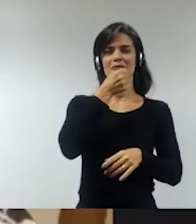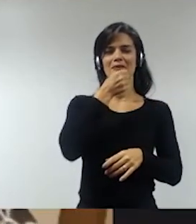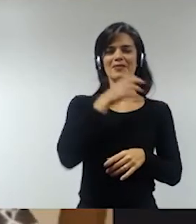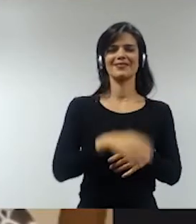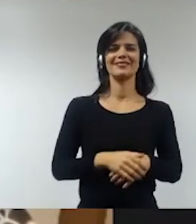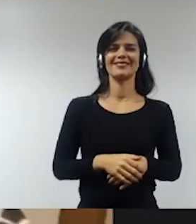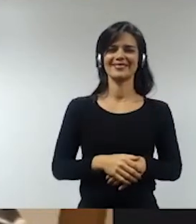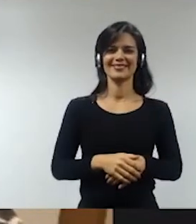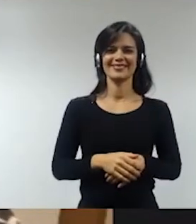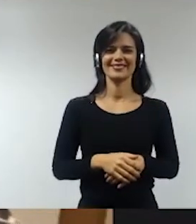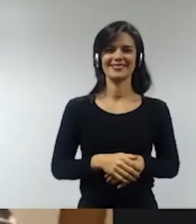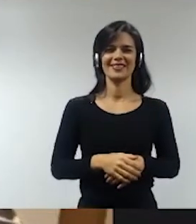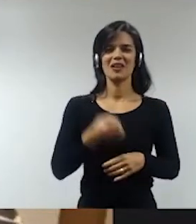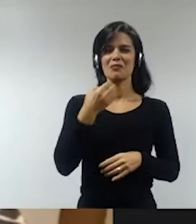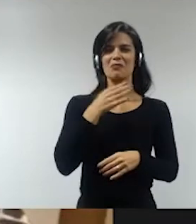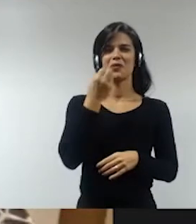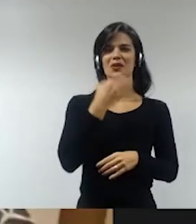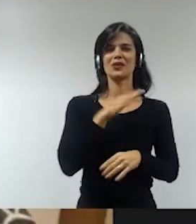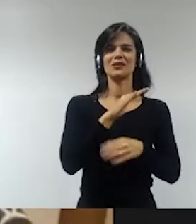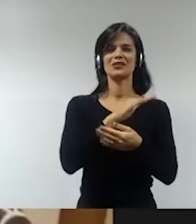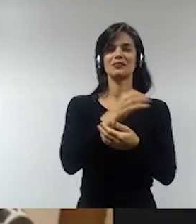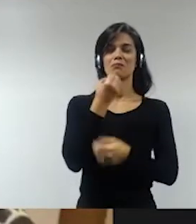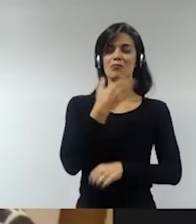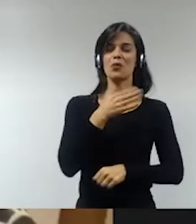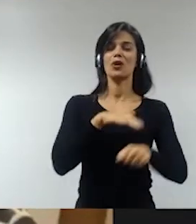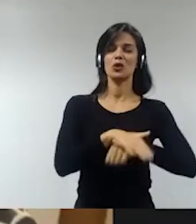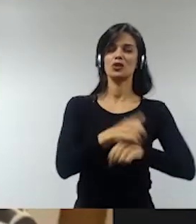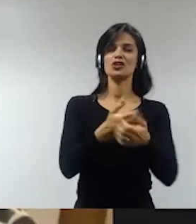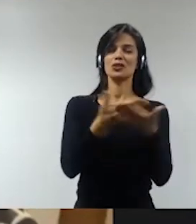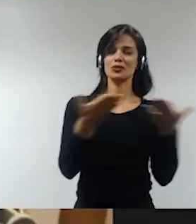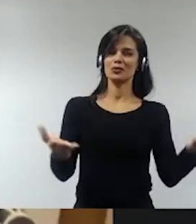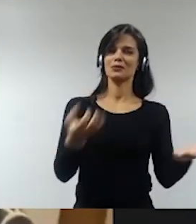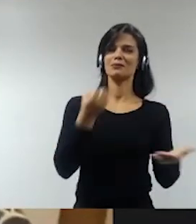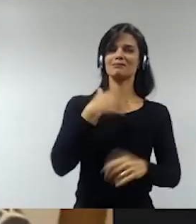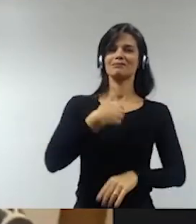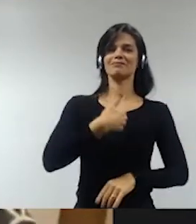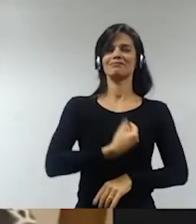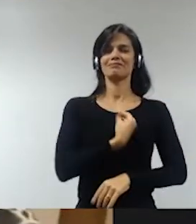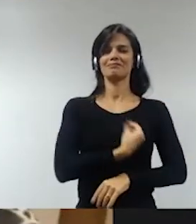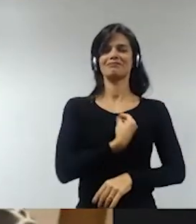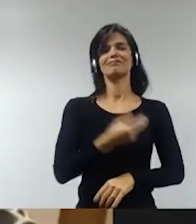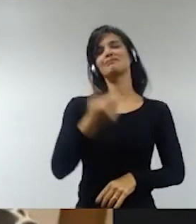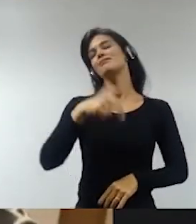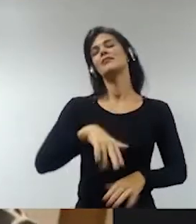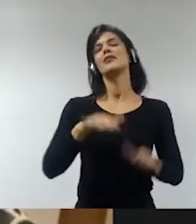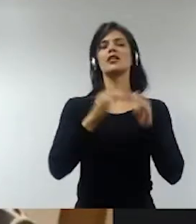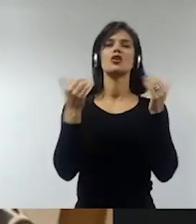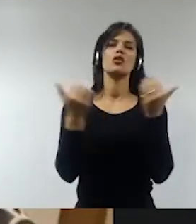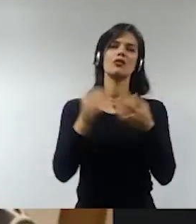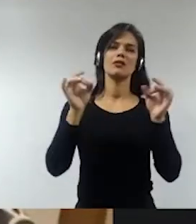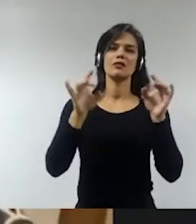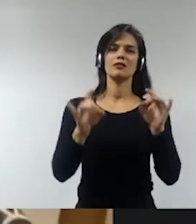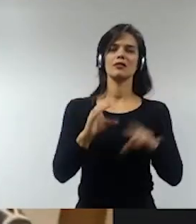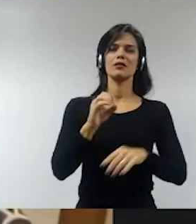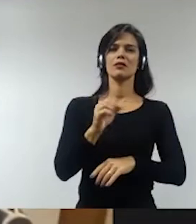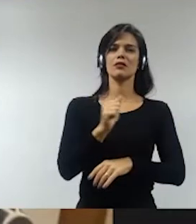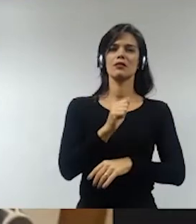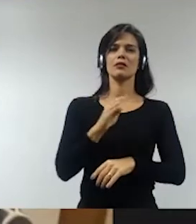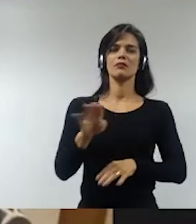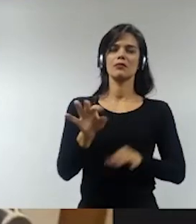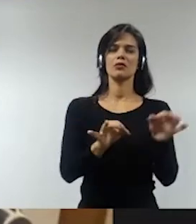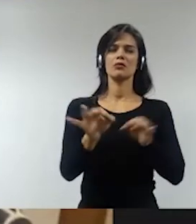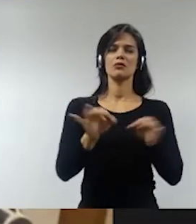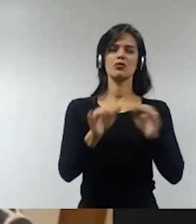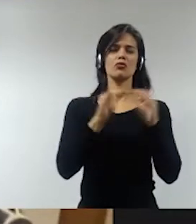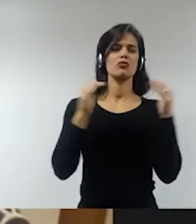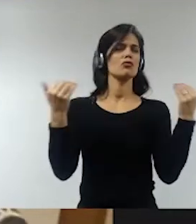Pronto. Boa noite a todos, é um prazer enorme estar aqui hoje nesse congresso especial assim da OAB, que organizou um